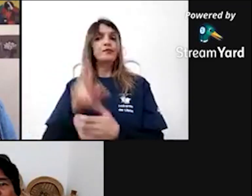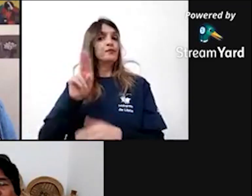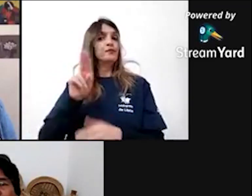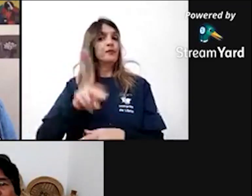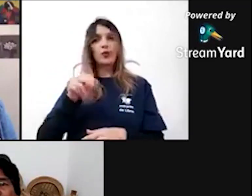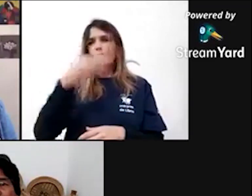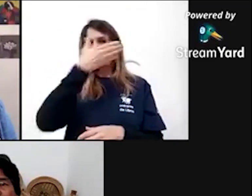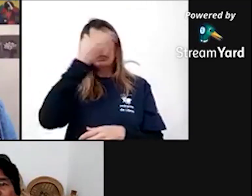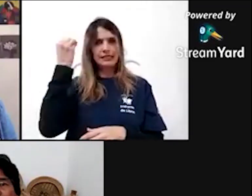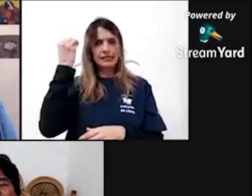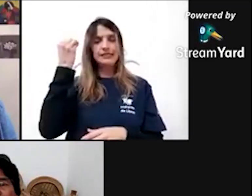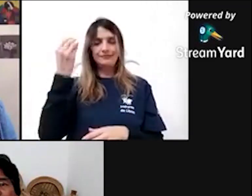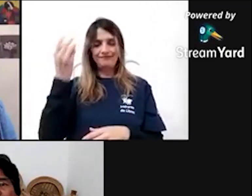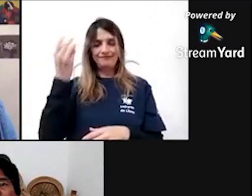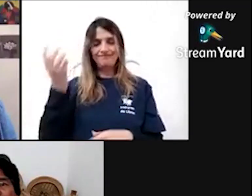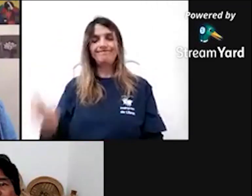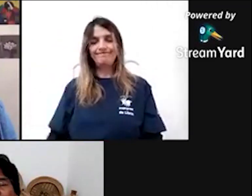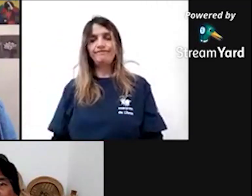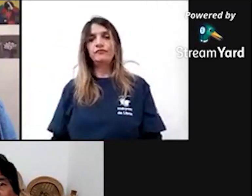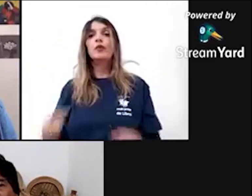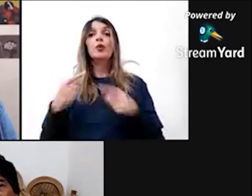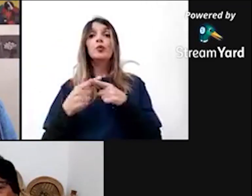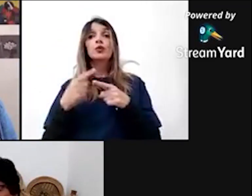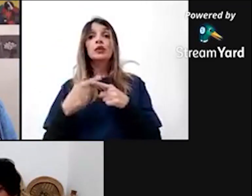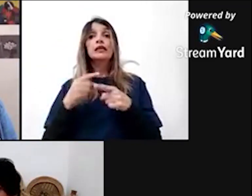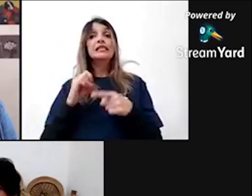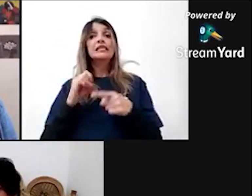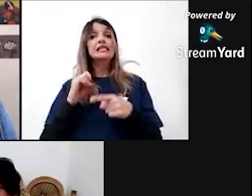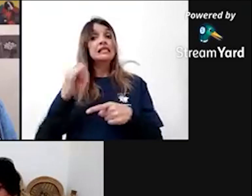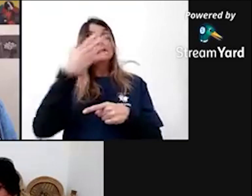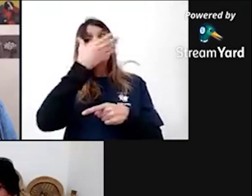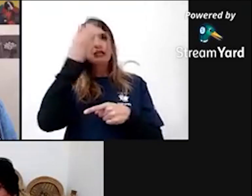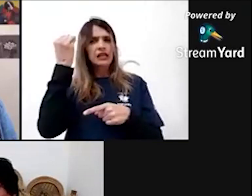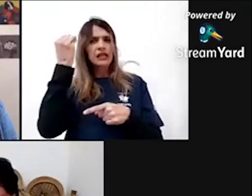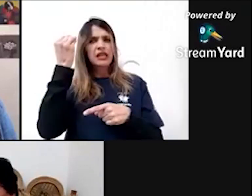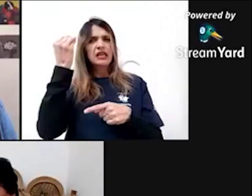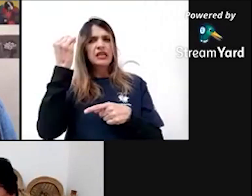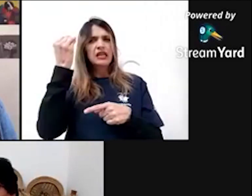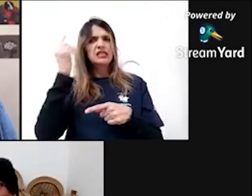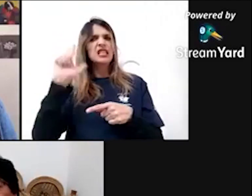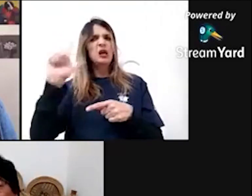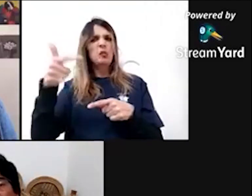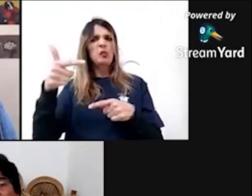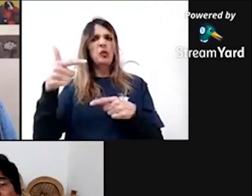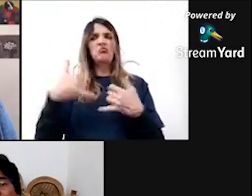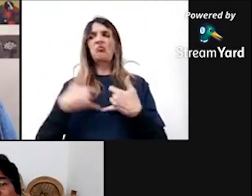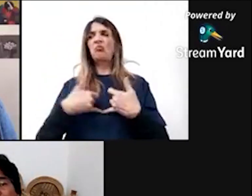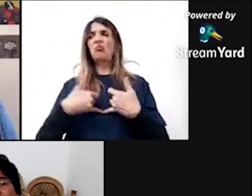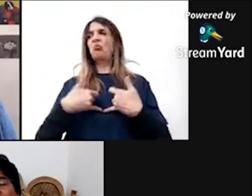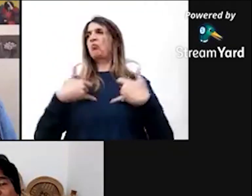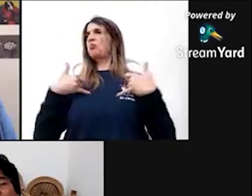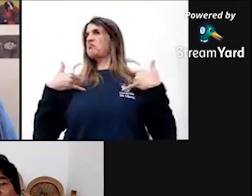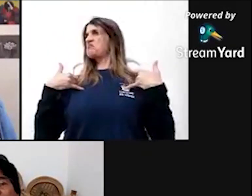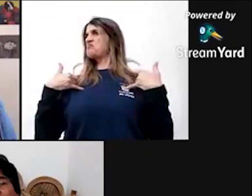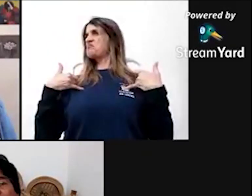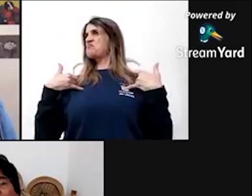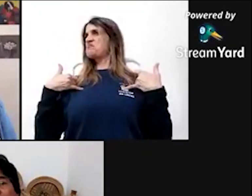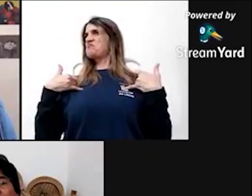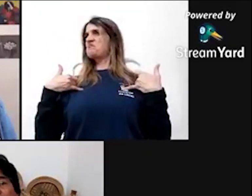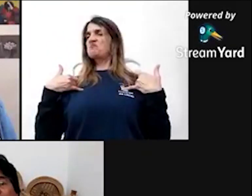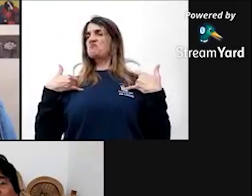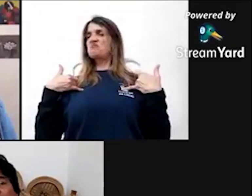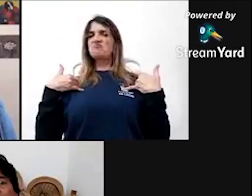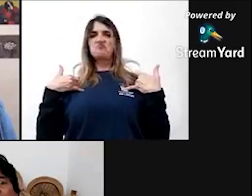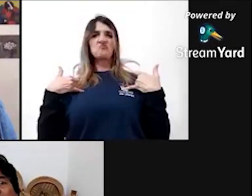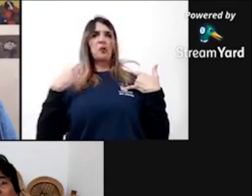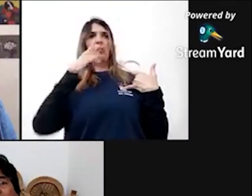disso, porque o esquecimento disso nos leva à vaidade, nos leva à arrogância, nos